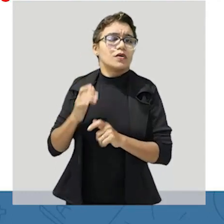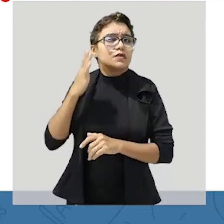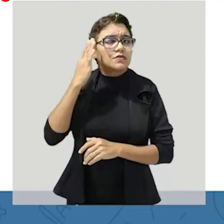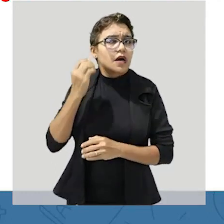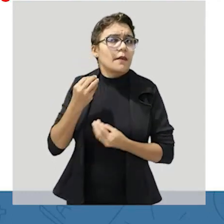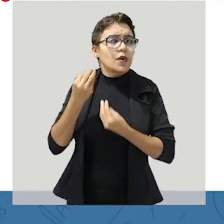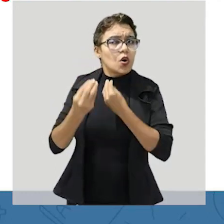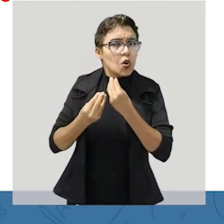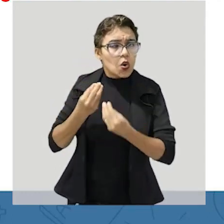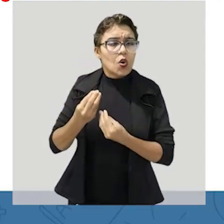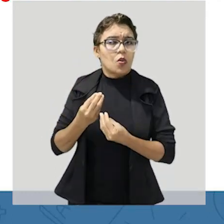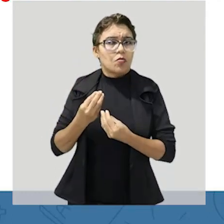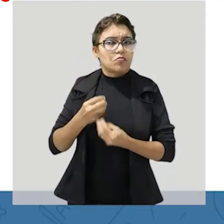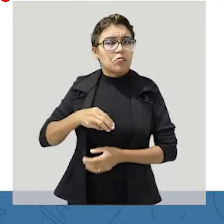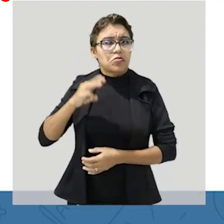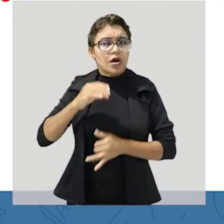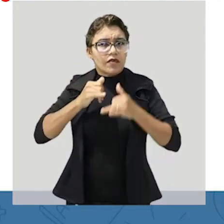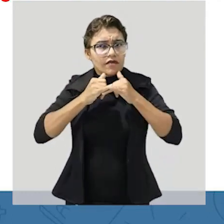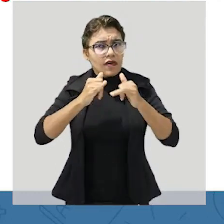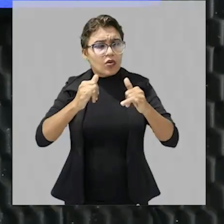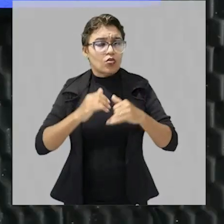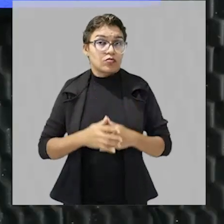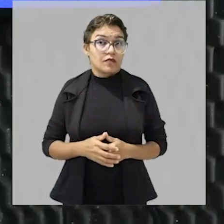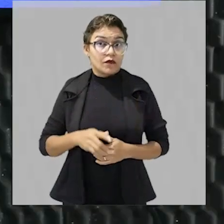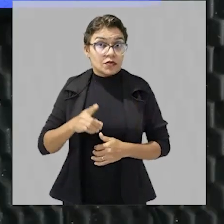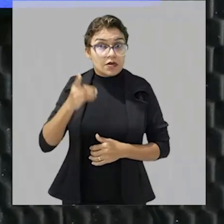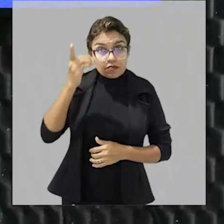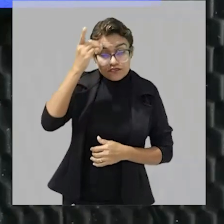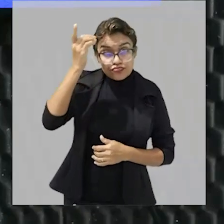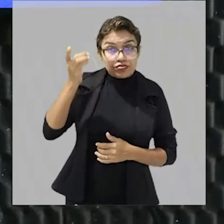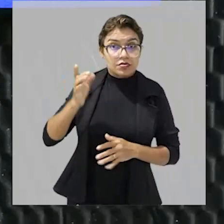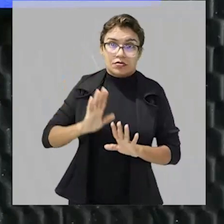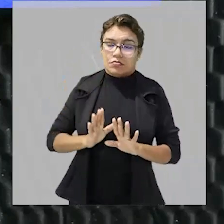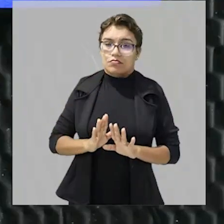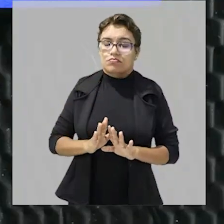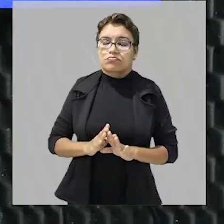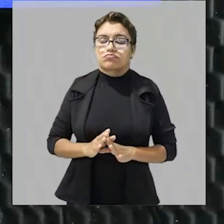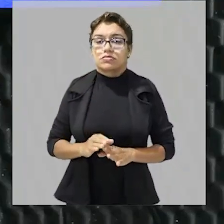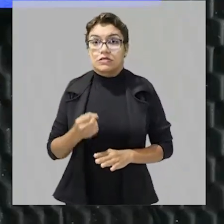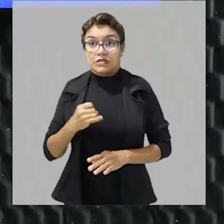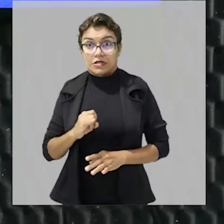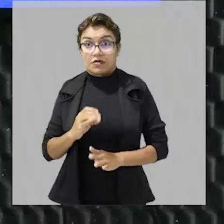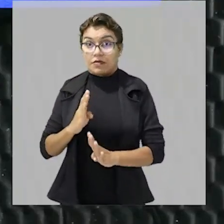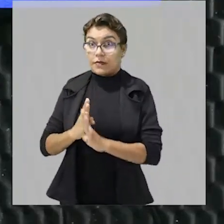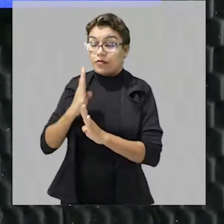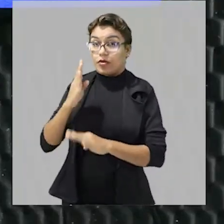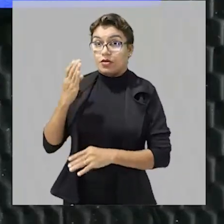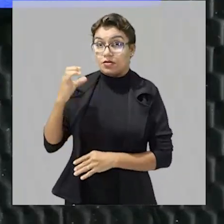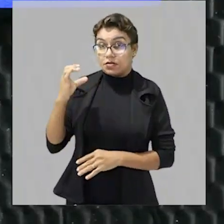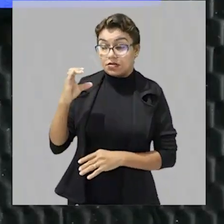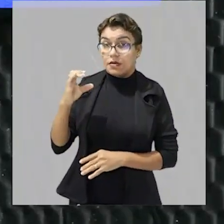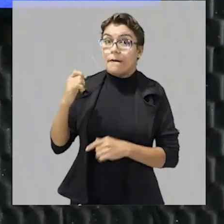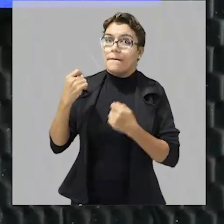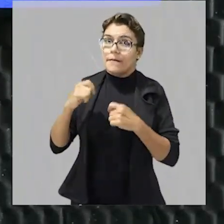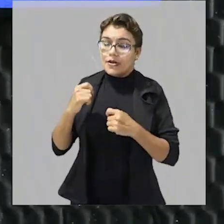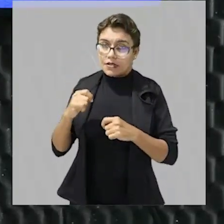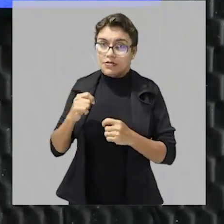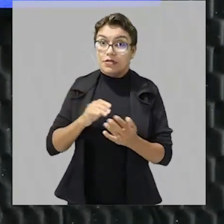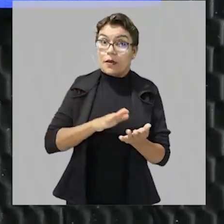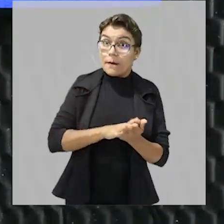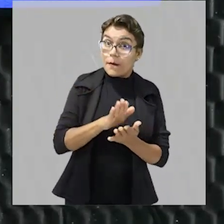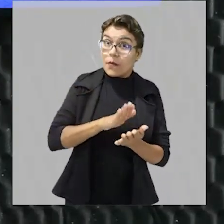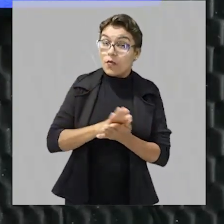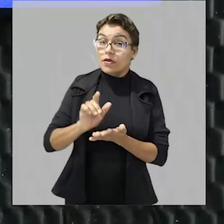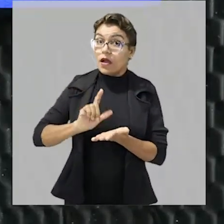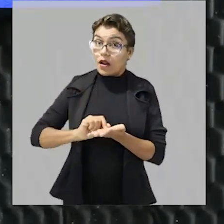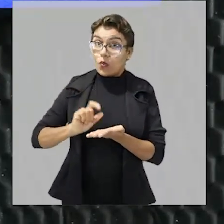foi publicada na última edição da revista científica Cell e é assinada por Dmitry Petrov, um dos mais reconhecidos biólogos evolucionistas do